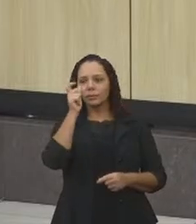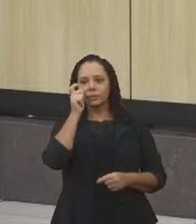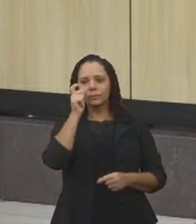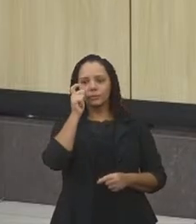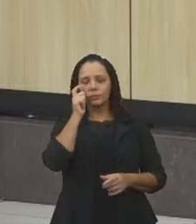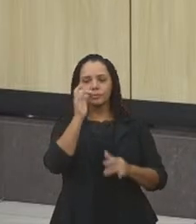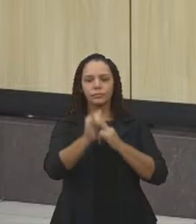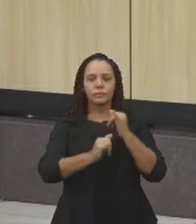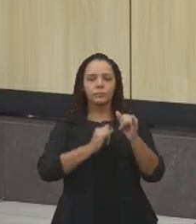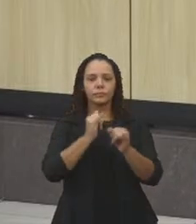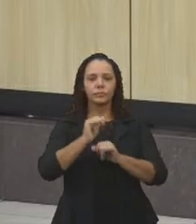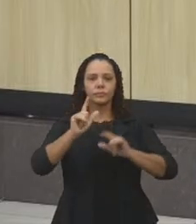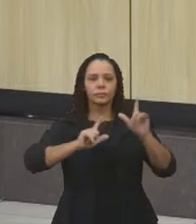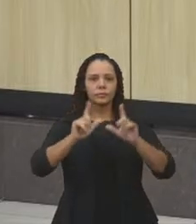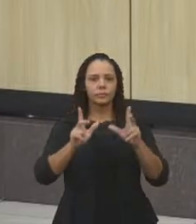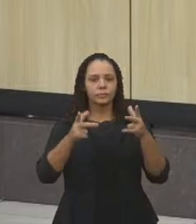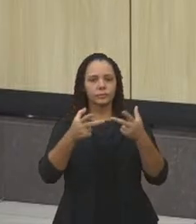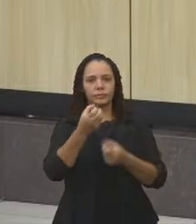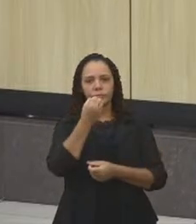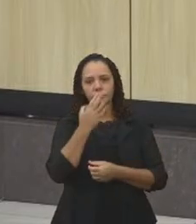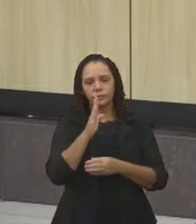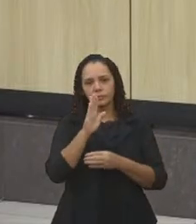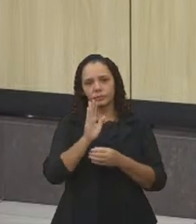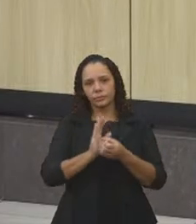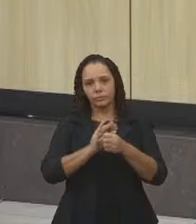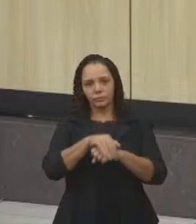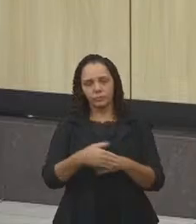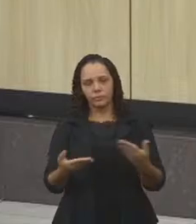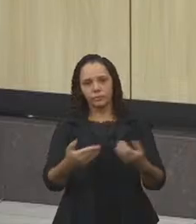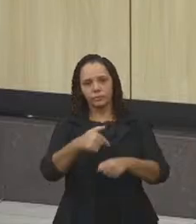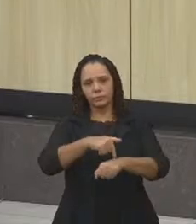Câmara, internautas, boa noite. Às